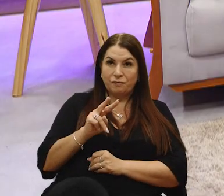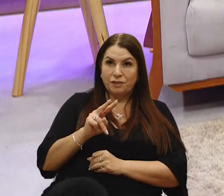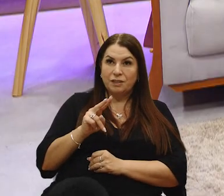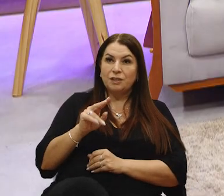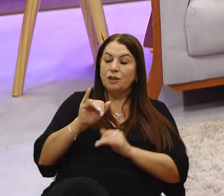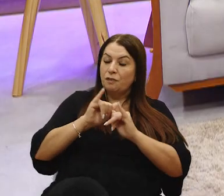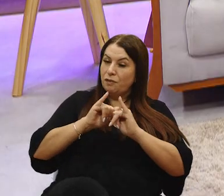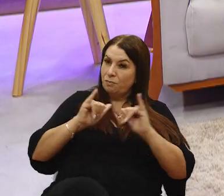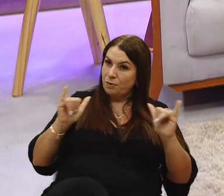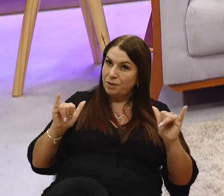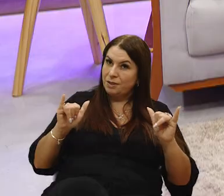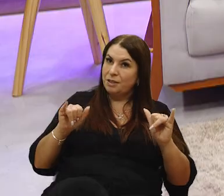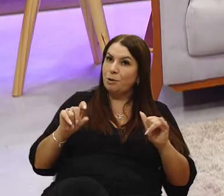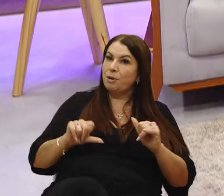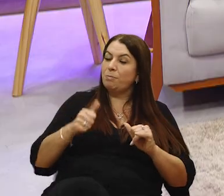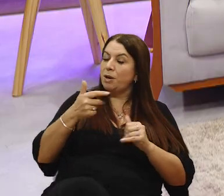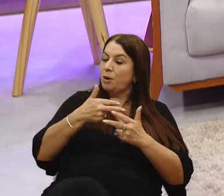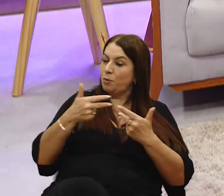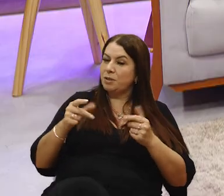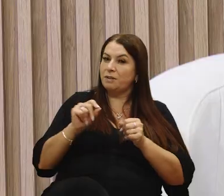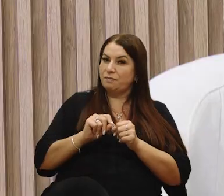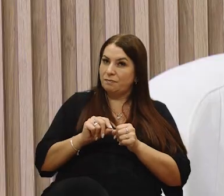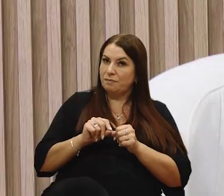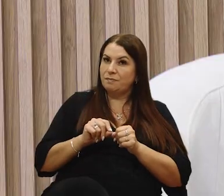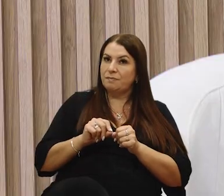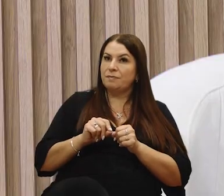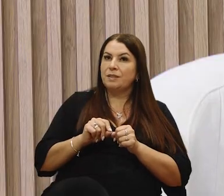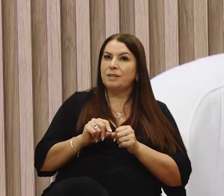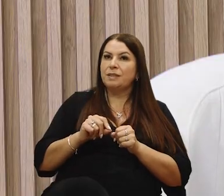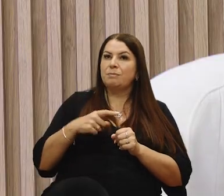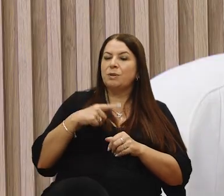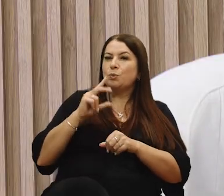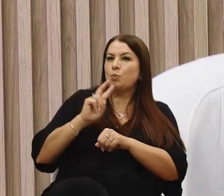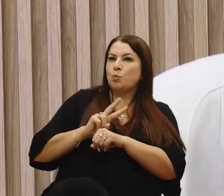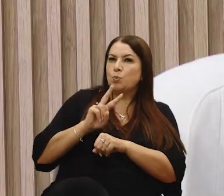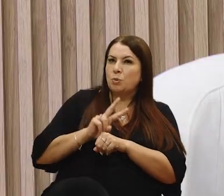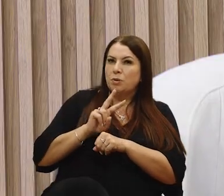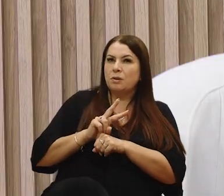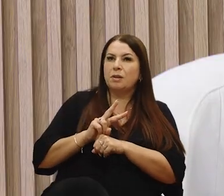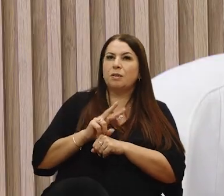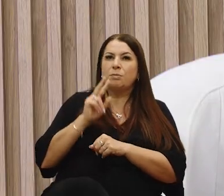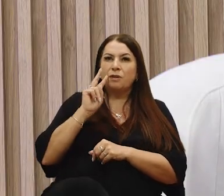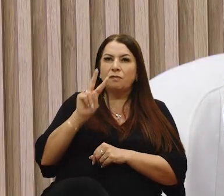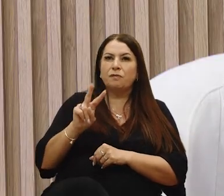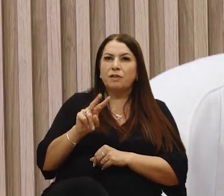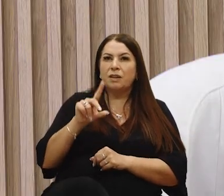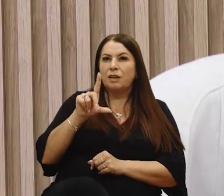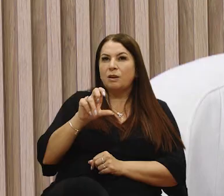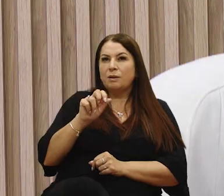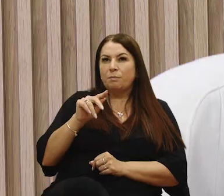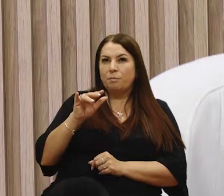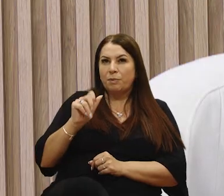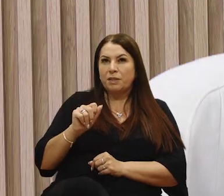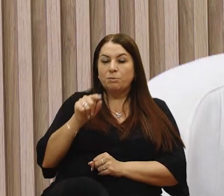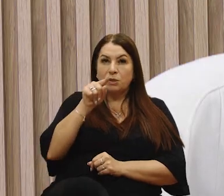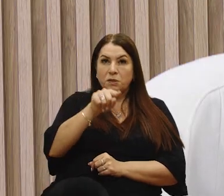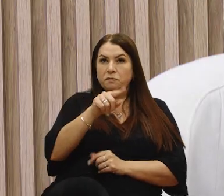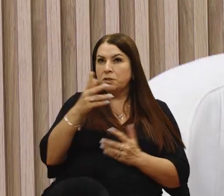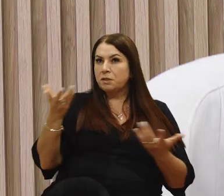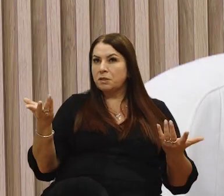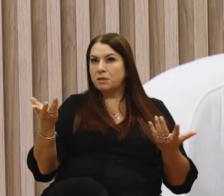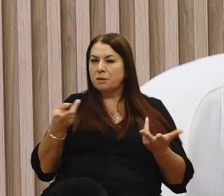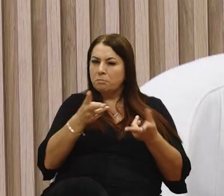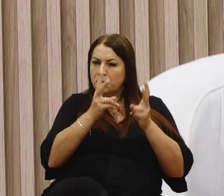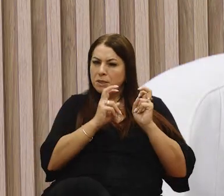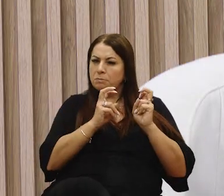acompanhou e você já viu, né, informação é o primeiro passo para ter um cuidado, para enfrentar o